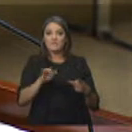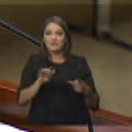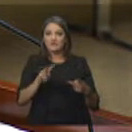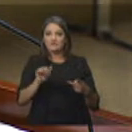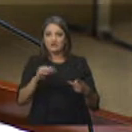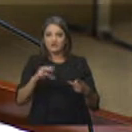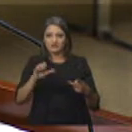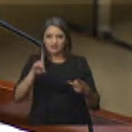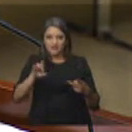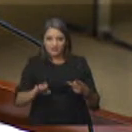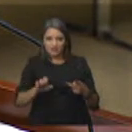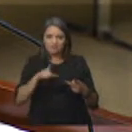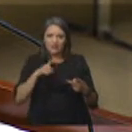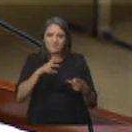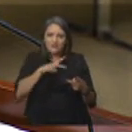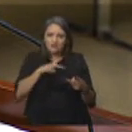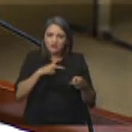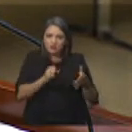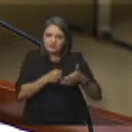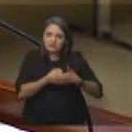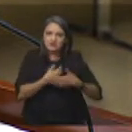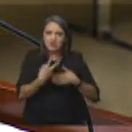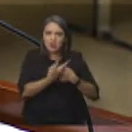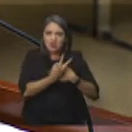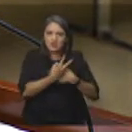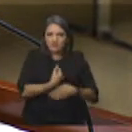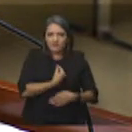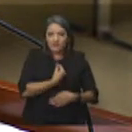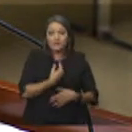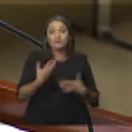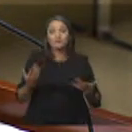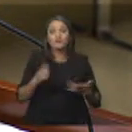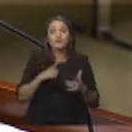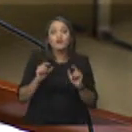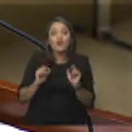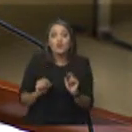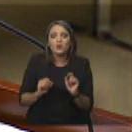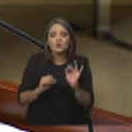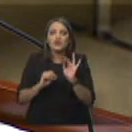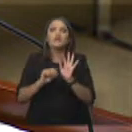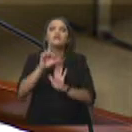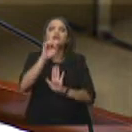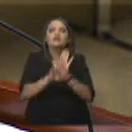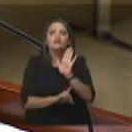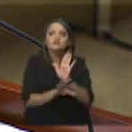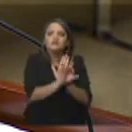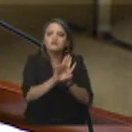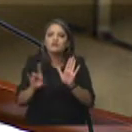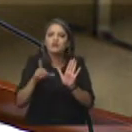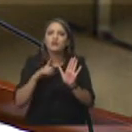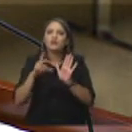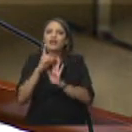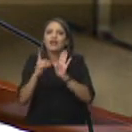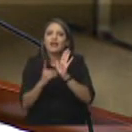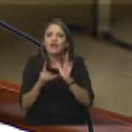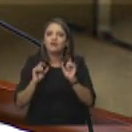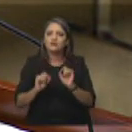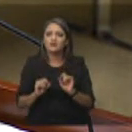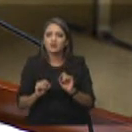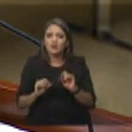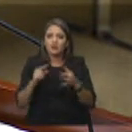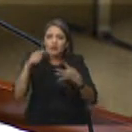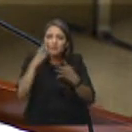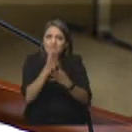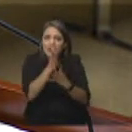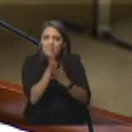linha de buscar salvaguardas aos direitos individuais, o decreto realiza uma categorização dos modos